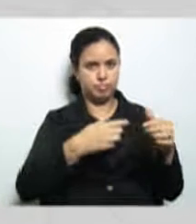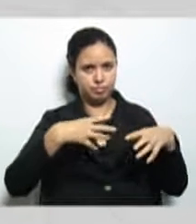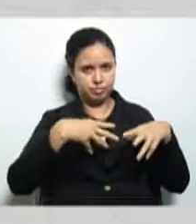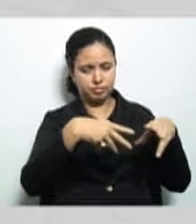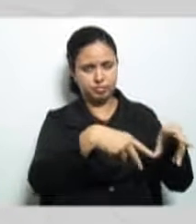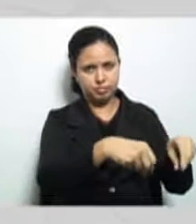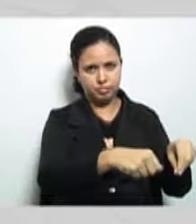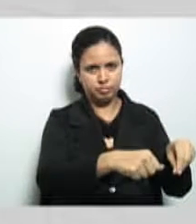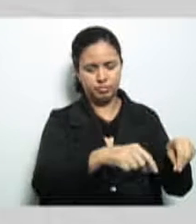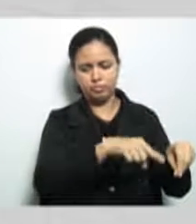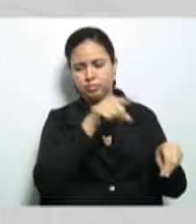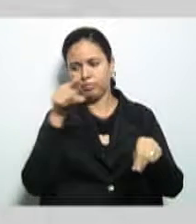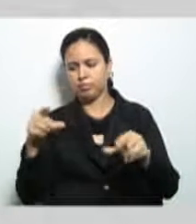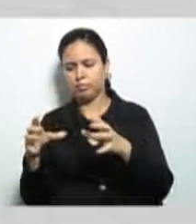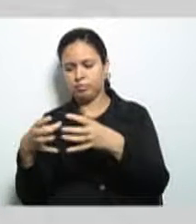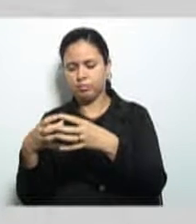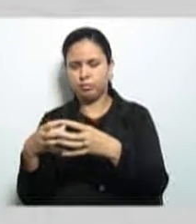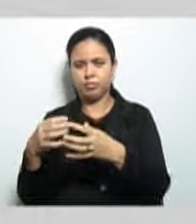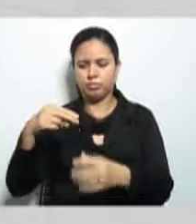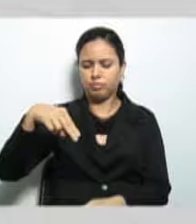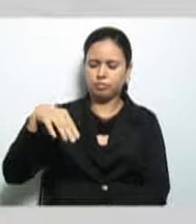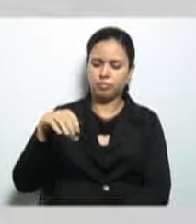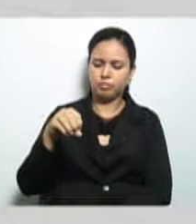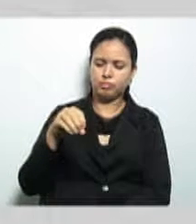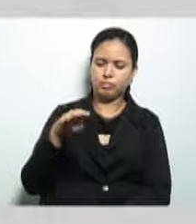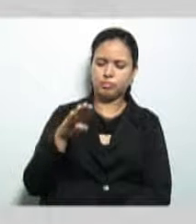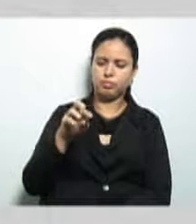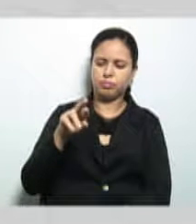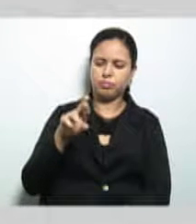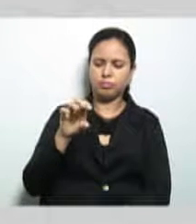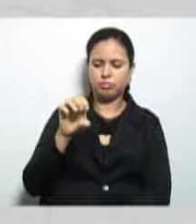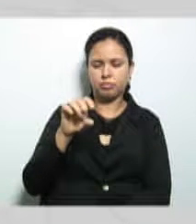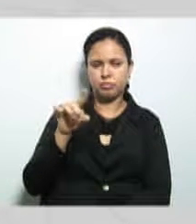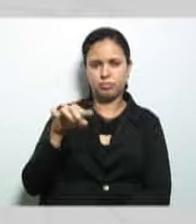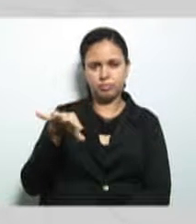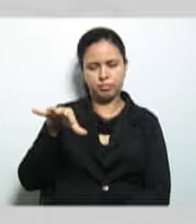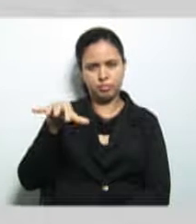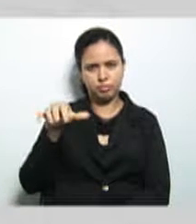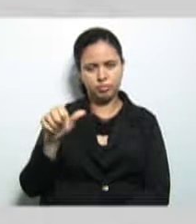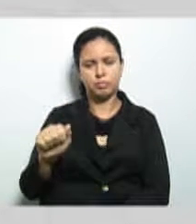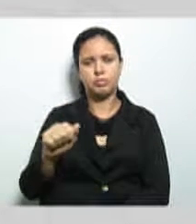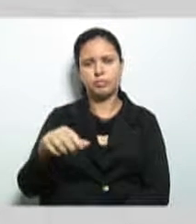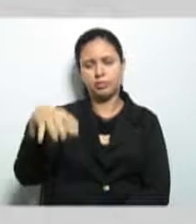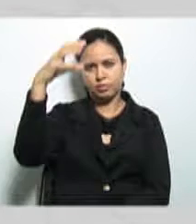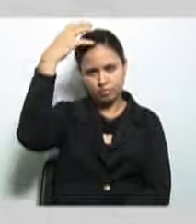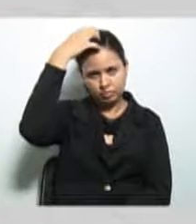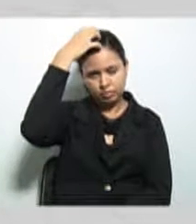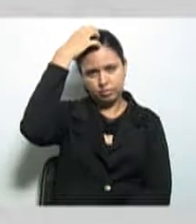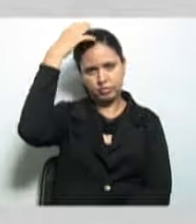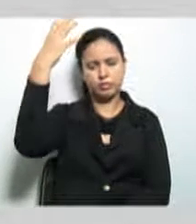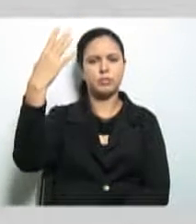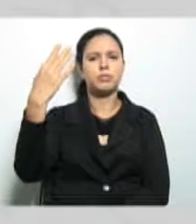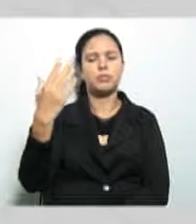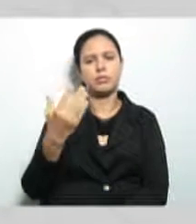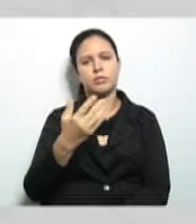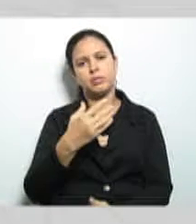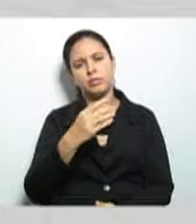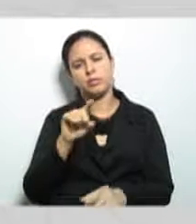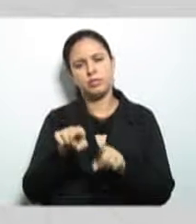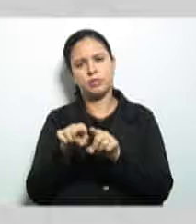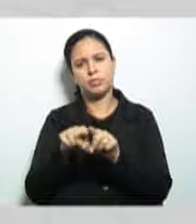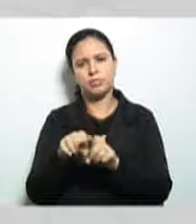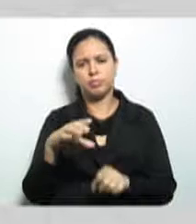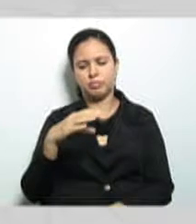estava ligado ao imperador, e também o clero e sacerdotes, que eram responsáveis pela vida religiosa